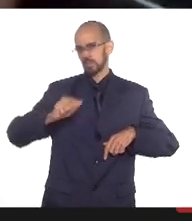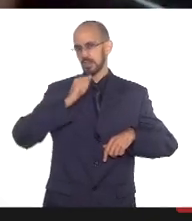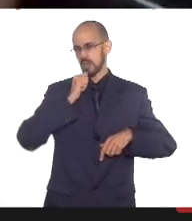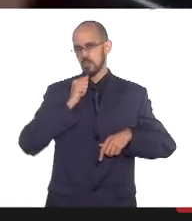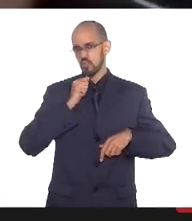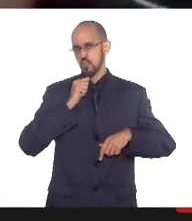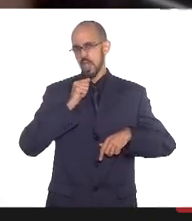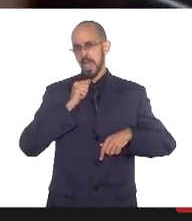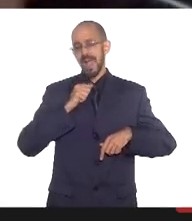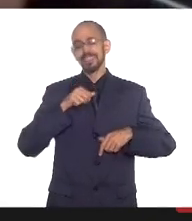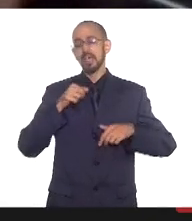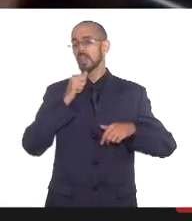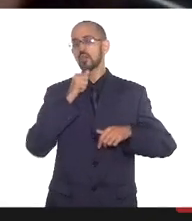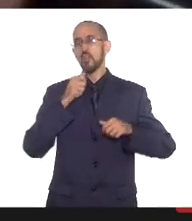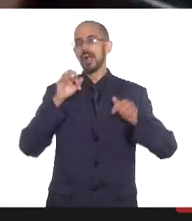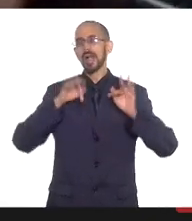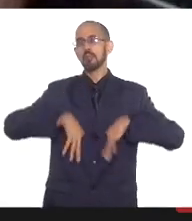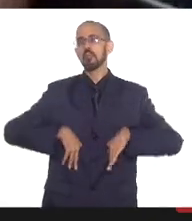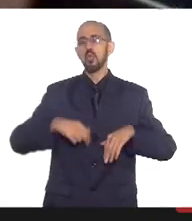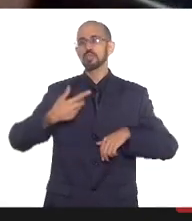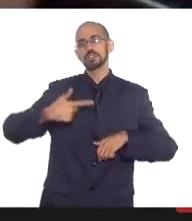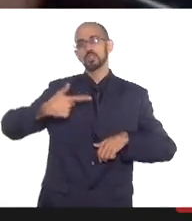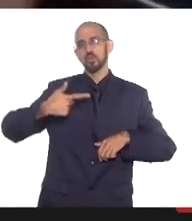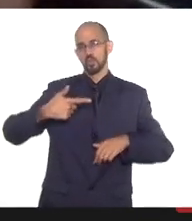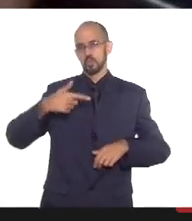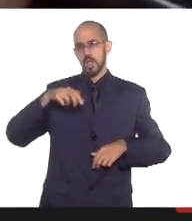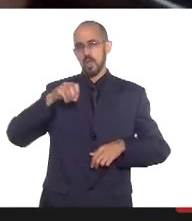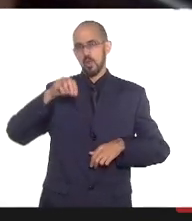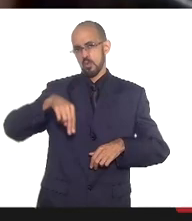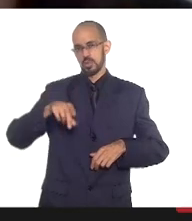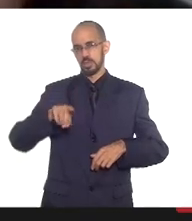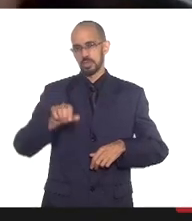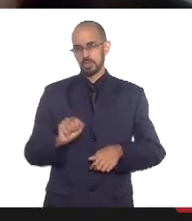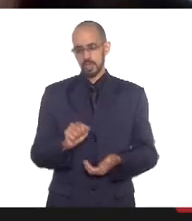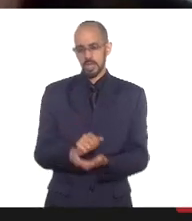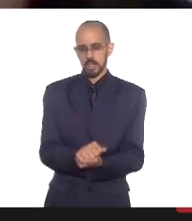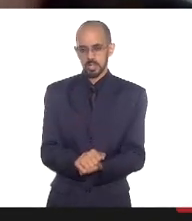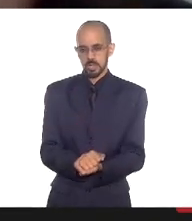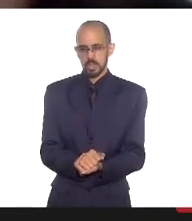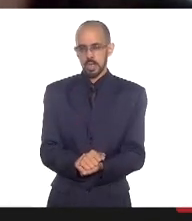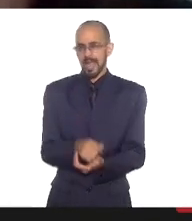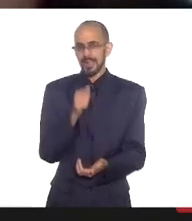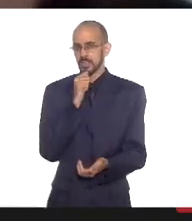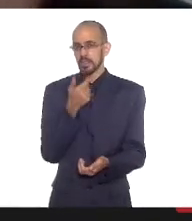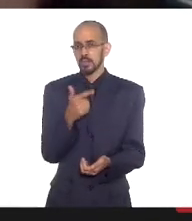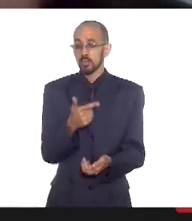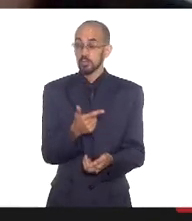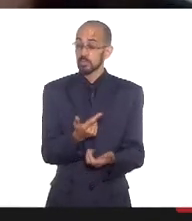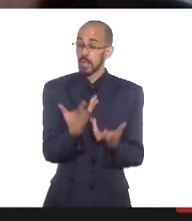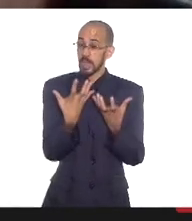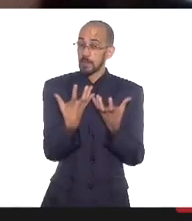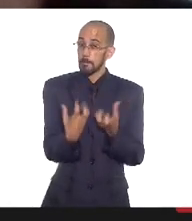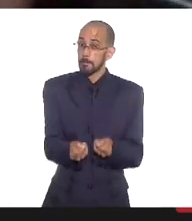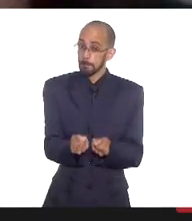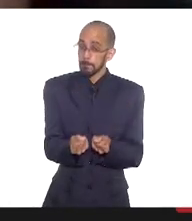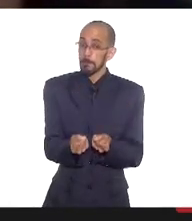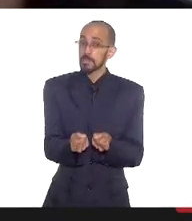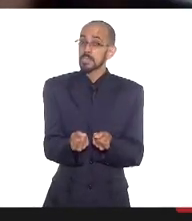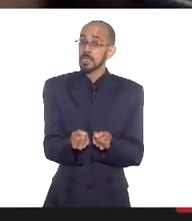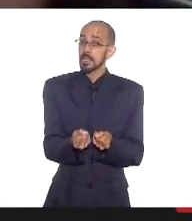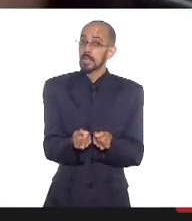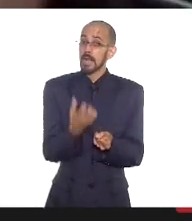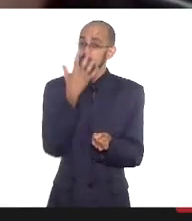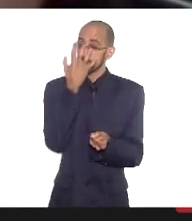erro tá lá no início quando o não ser eu vou a sério como a ciência mostrava a situação gravíssima